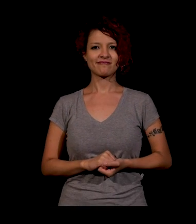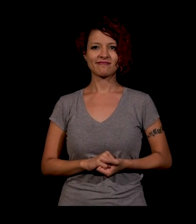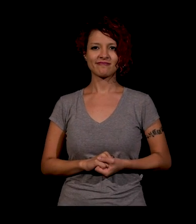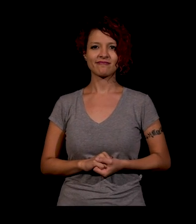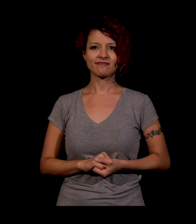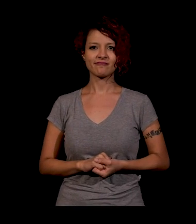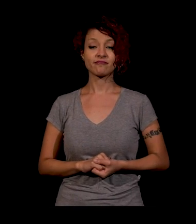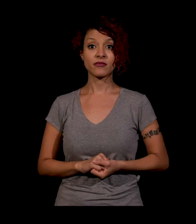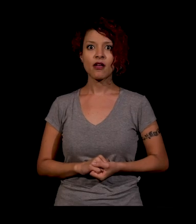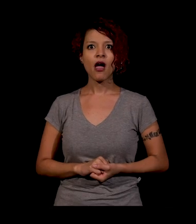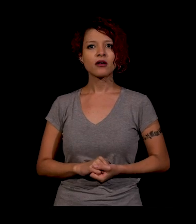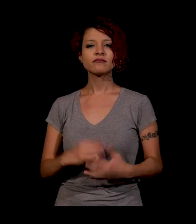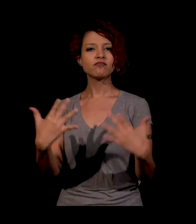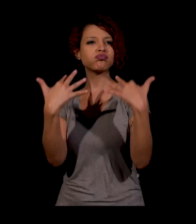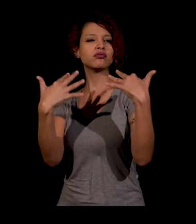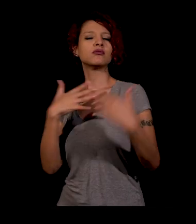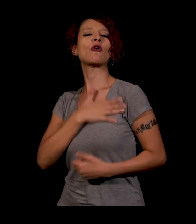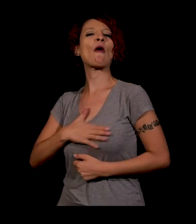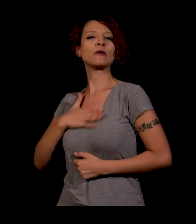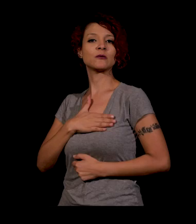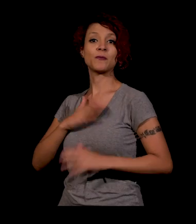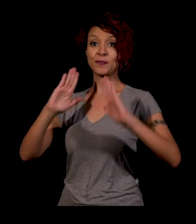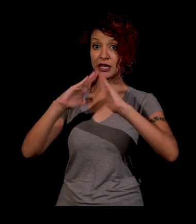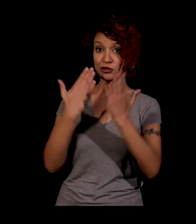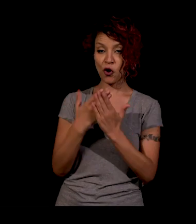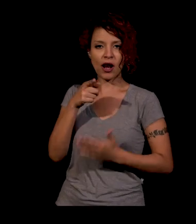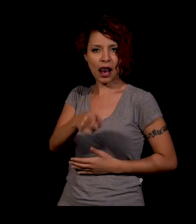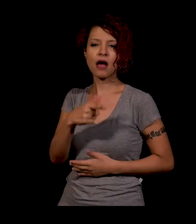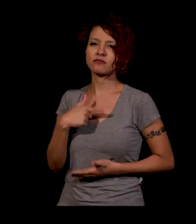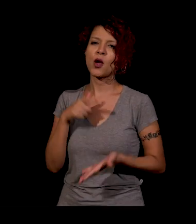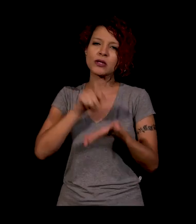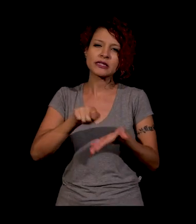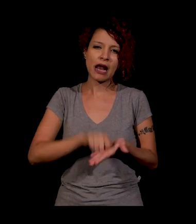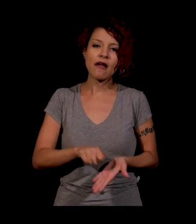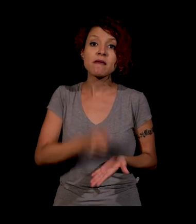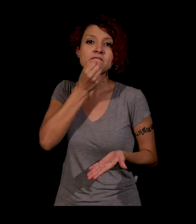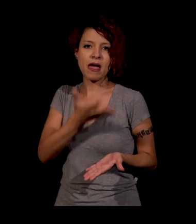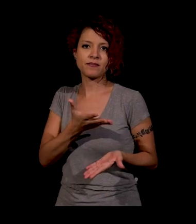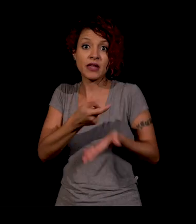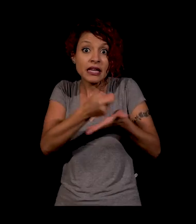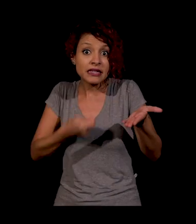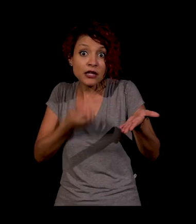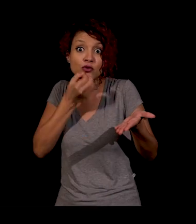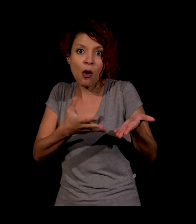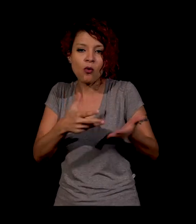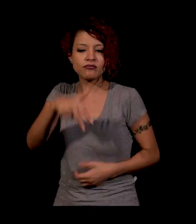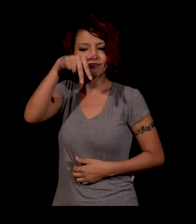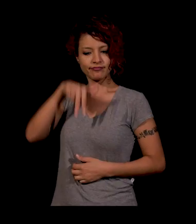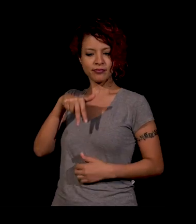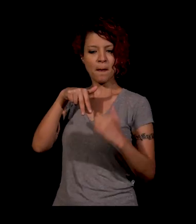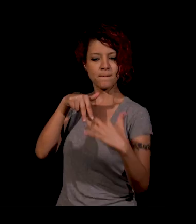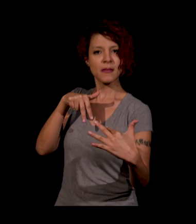ter. Sempre gostei muito de aparecer. E na escola, eu escrevia bem. E quem mandava bem nas redações lia lá na